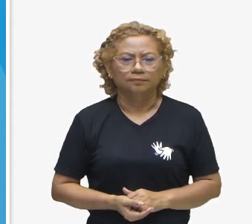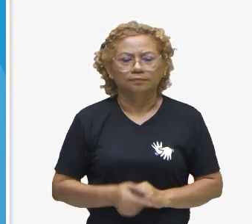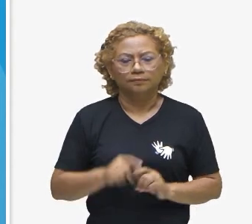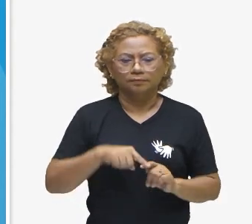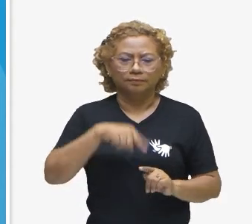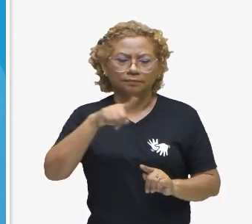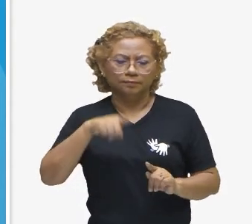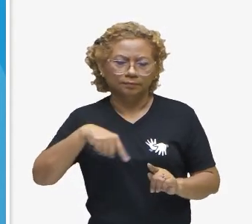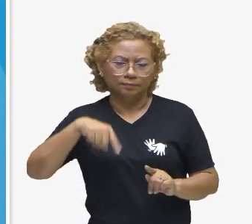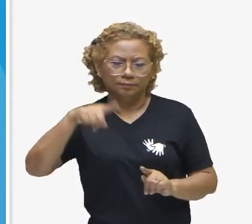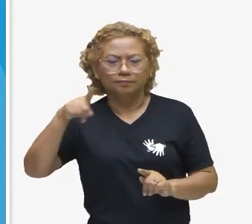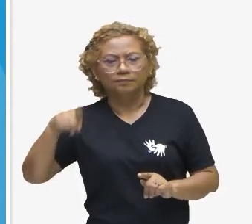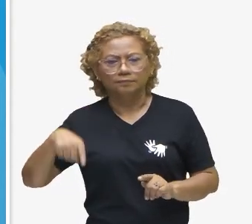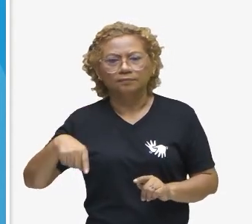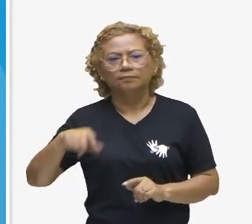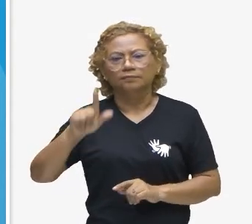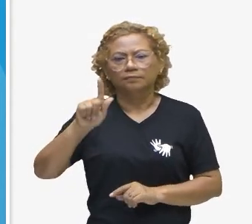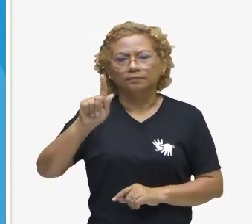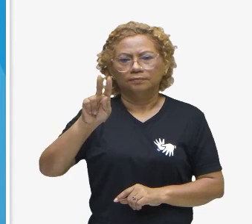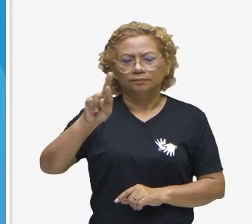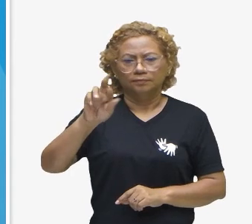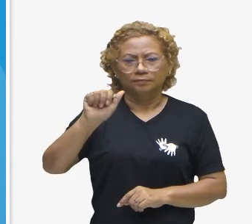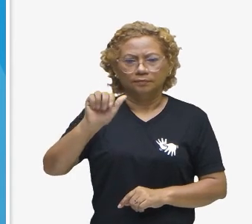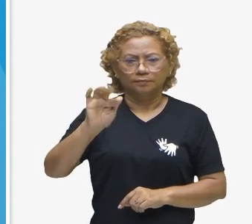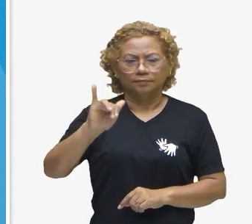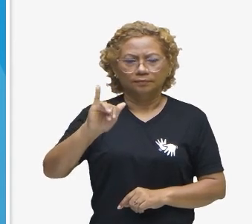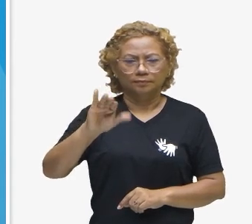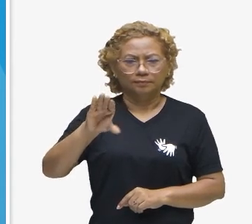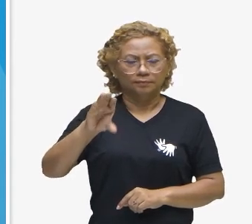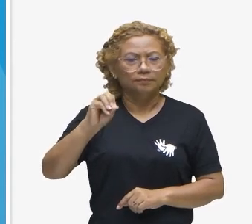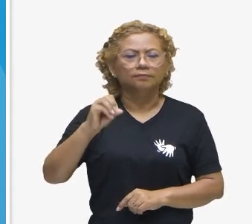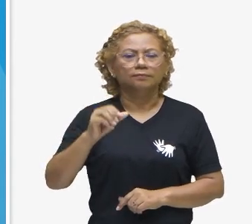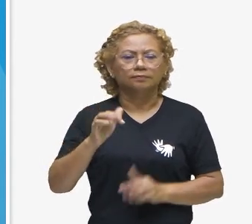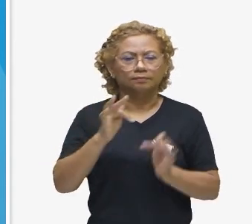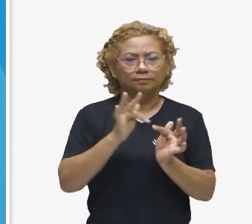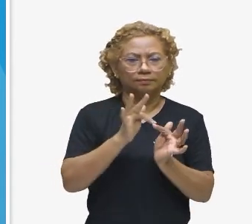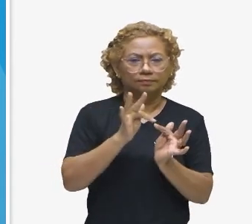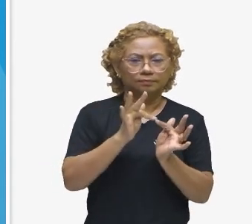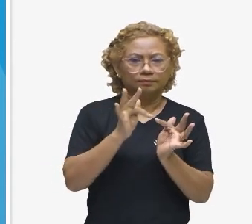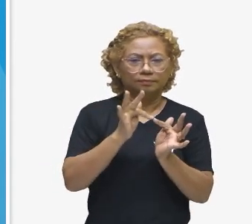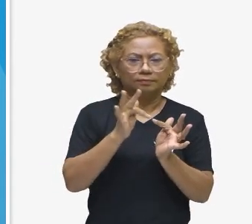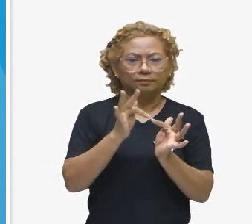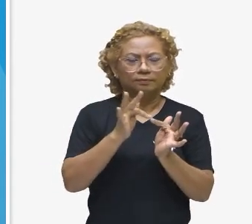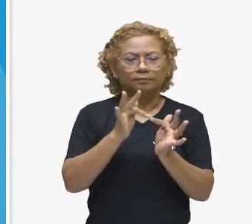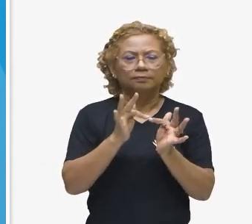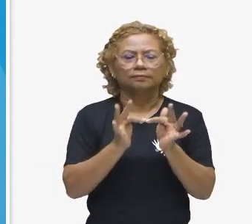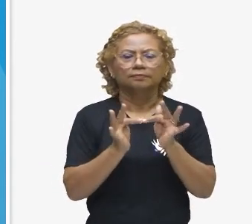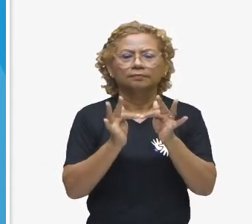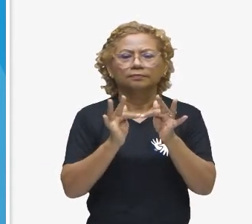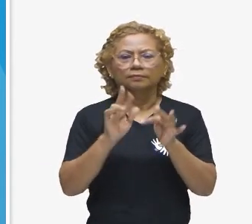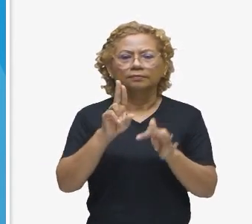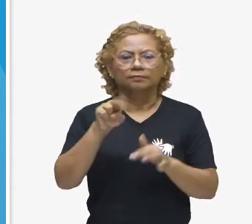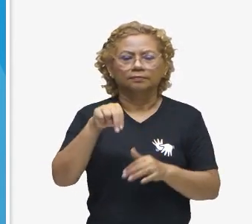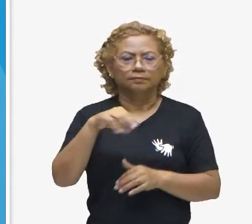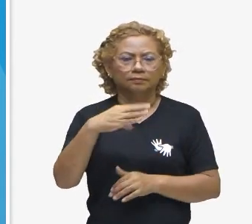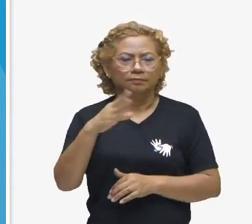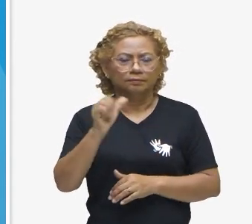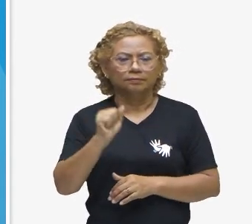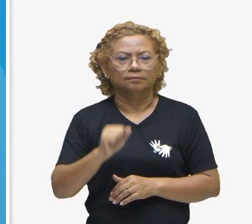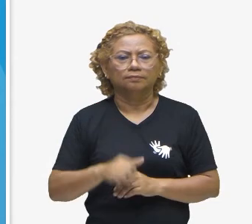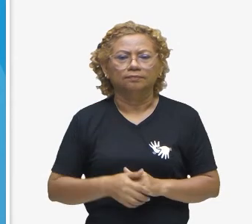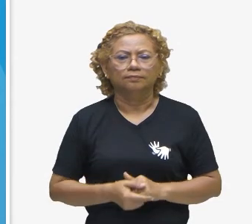Aqui, ó, se repete até aqui. E depois